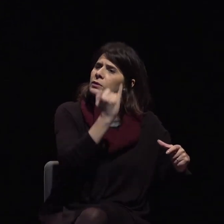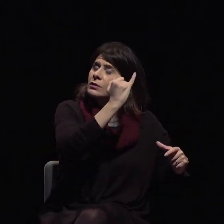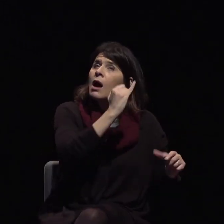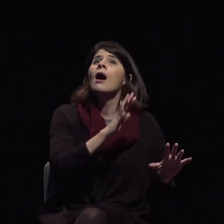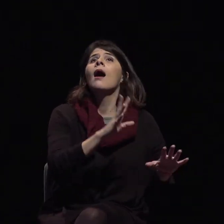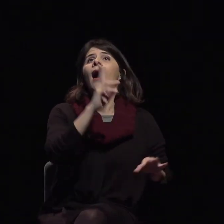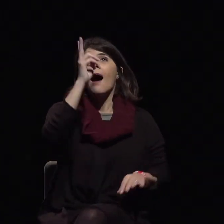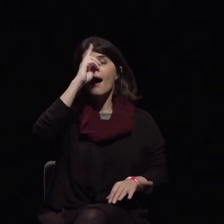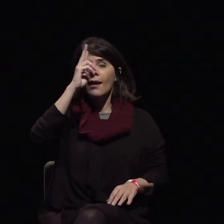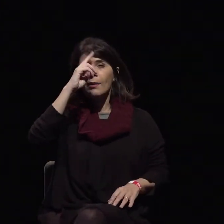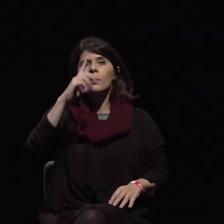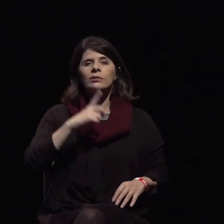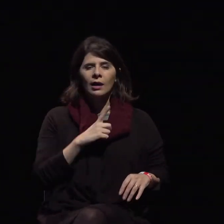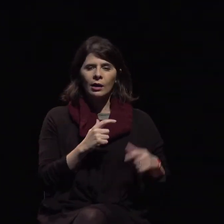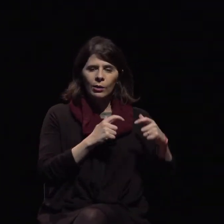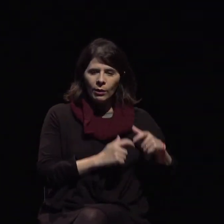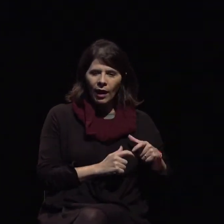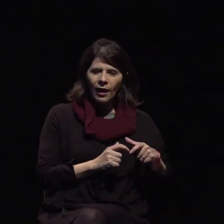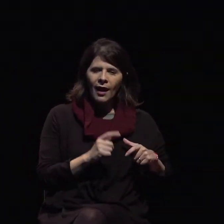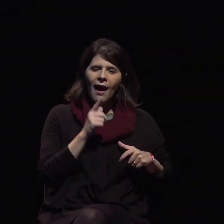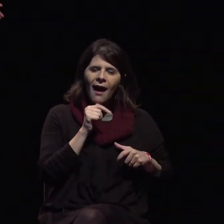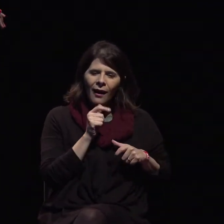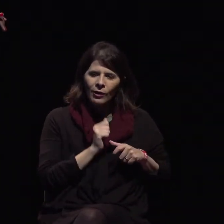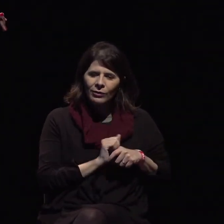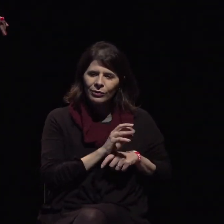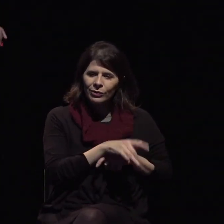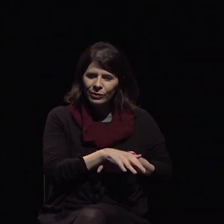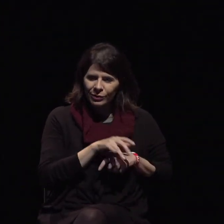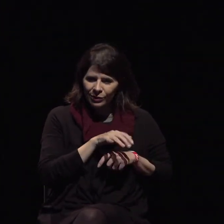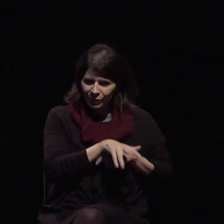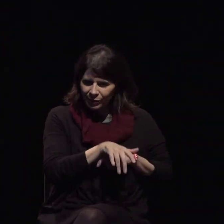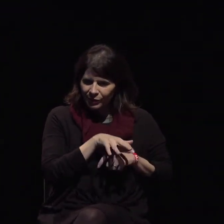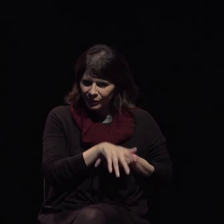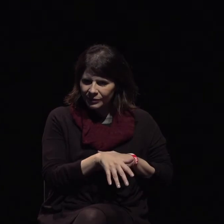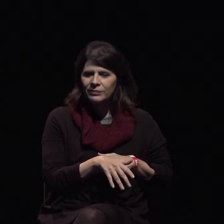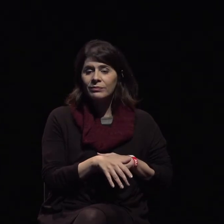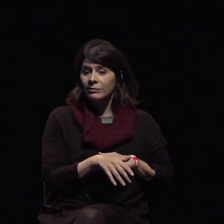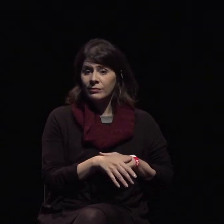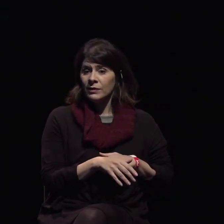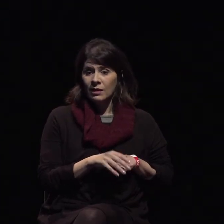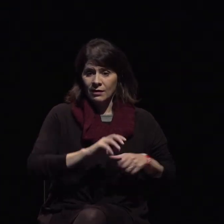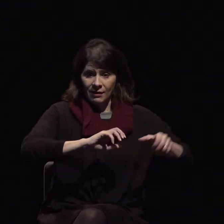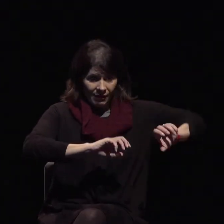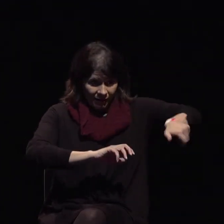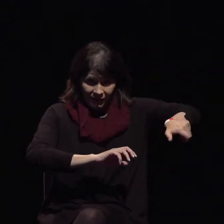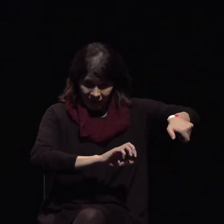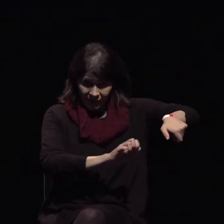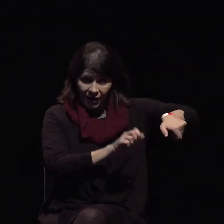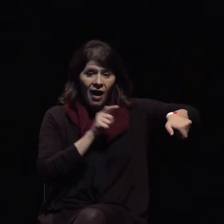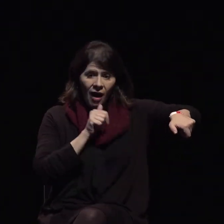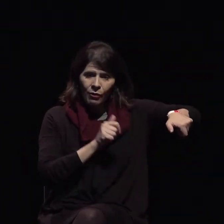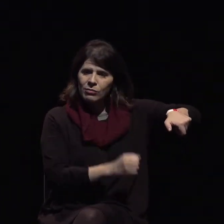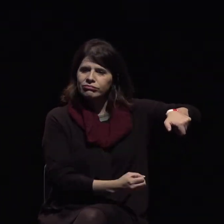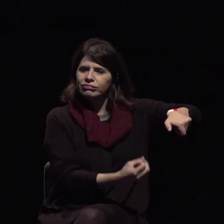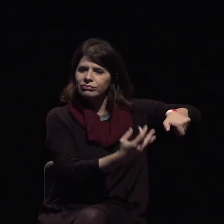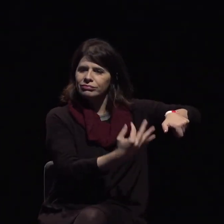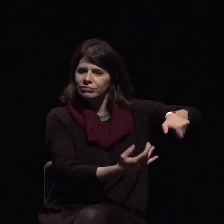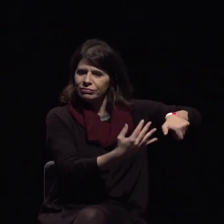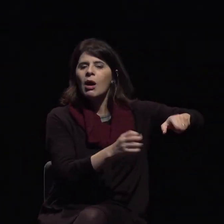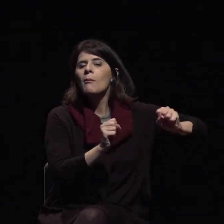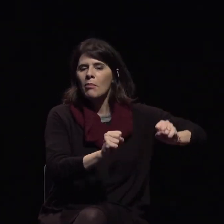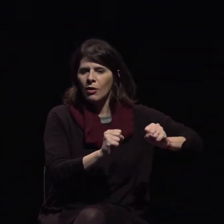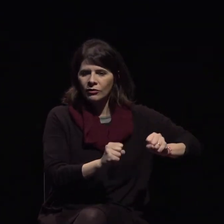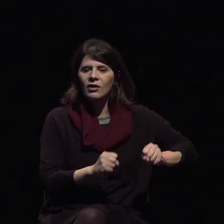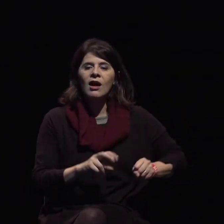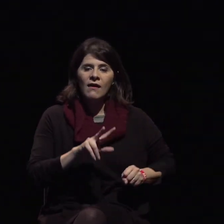fonte, uma das primeiras fontes da comunidade, que até hoje é um dos únicos lugares de água potável. Que eles vão lá com